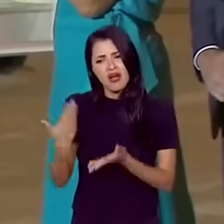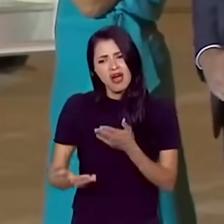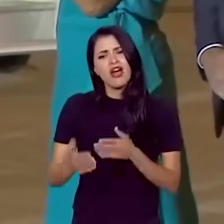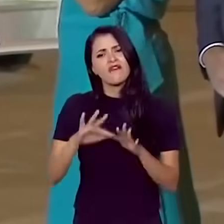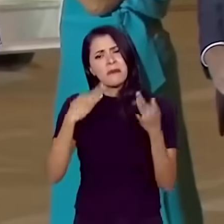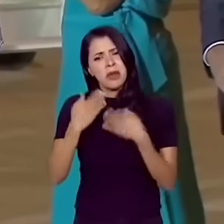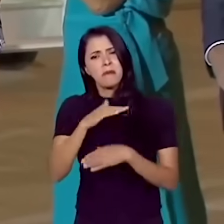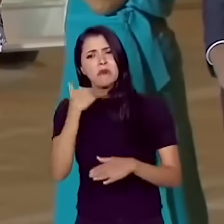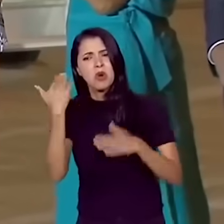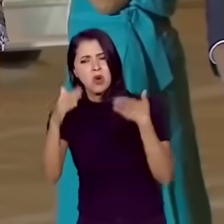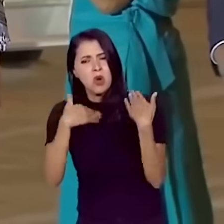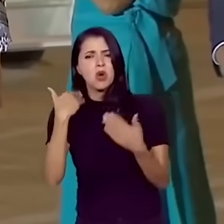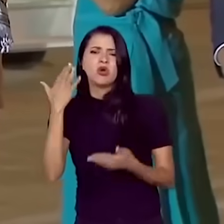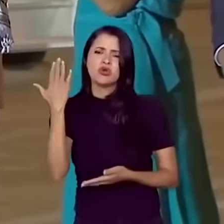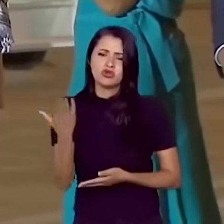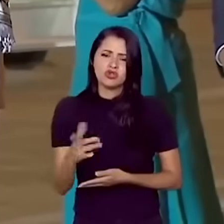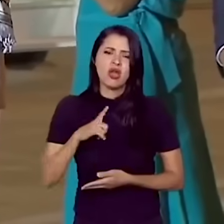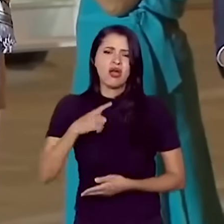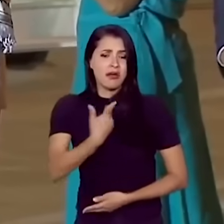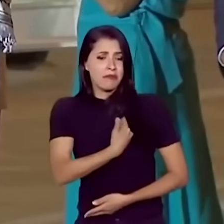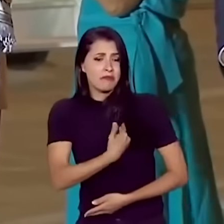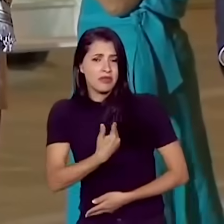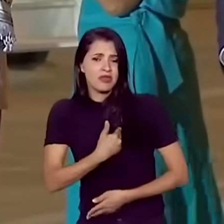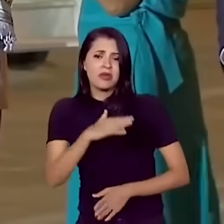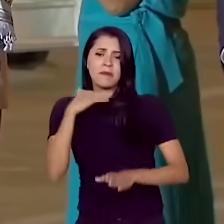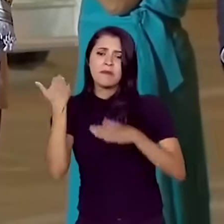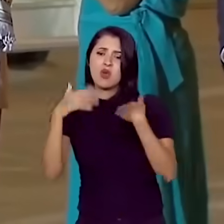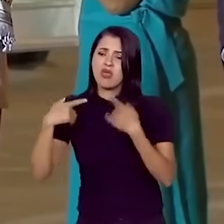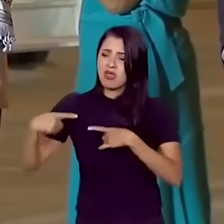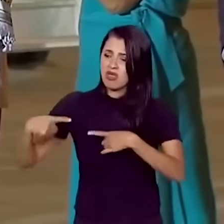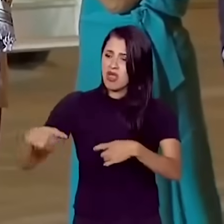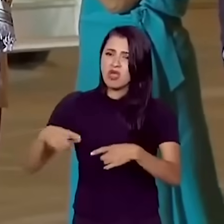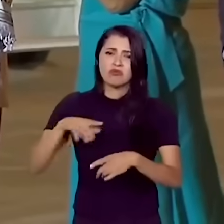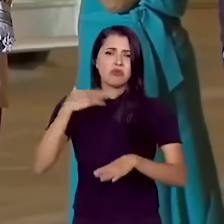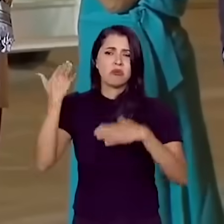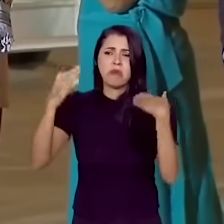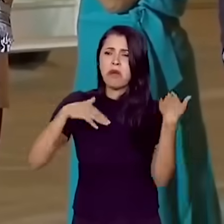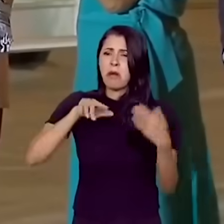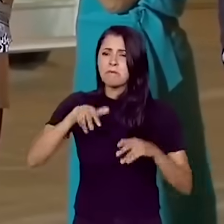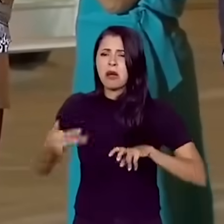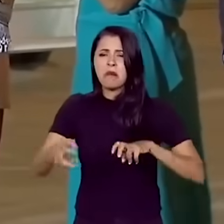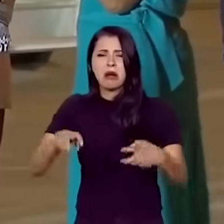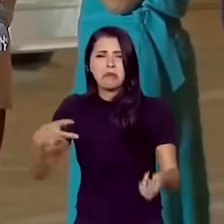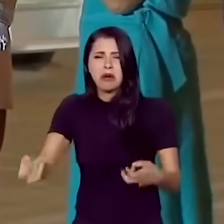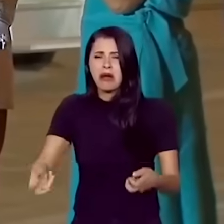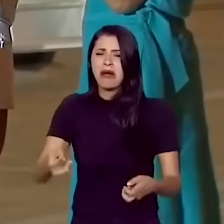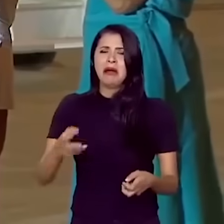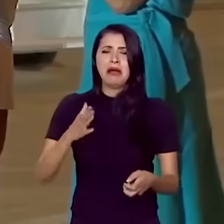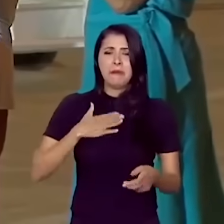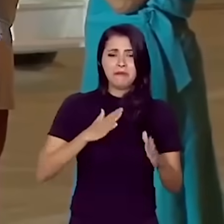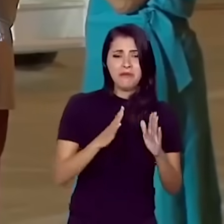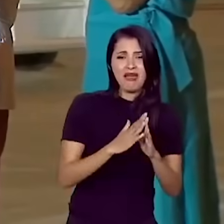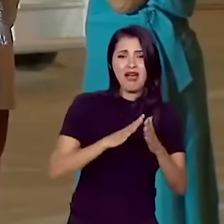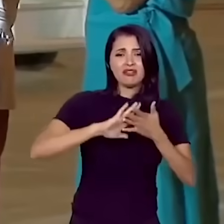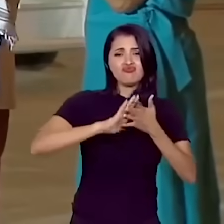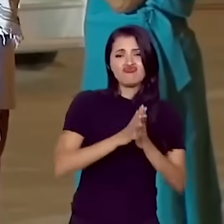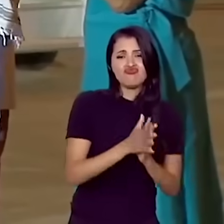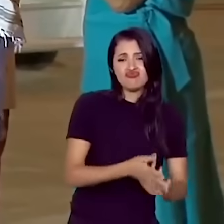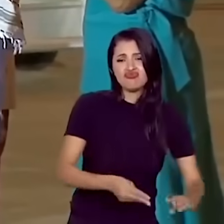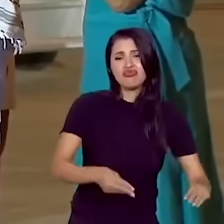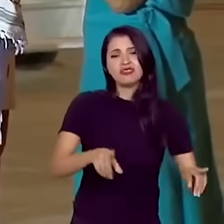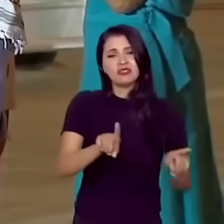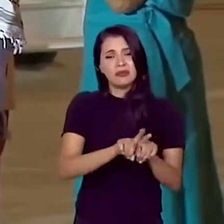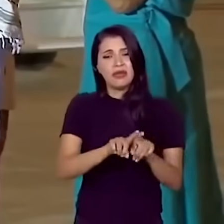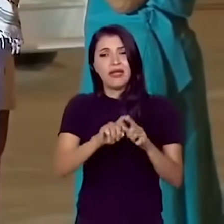muitos familiares, eu já perdi muitas amigas nessa guerra, já estão mortos. Eu já perdi a minha casa, foi destruída também.